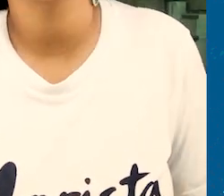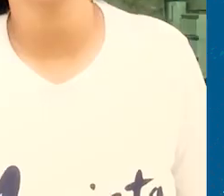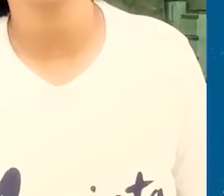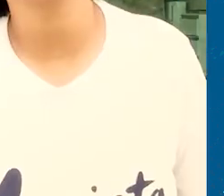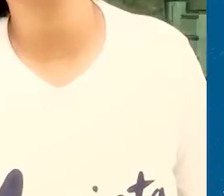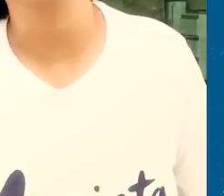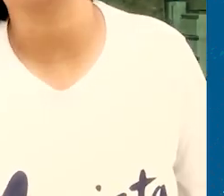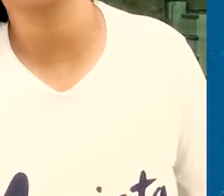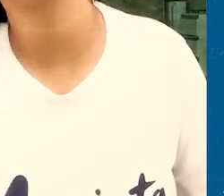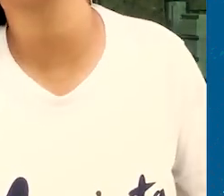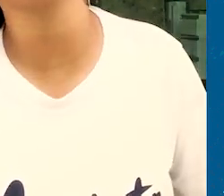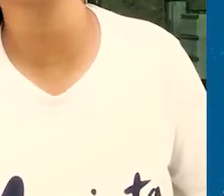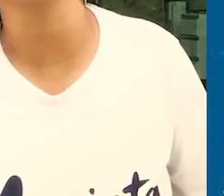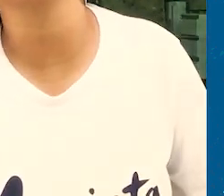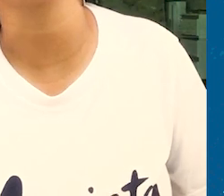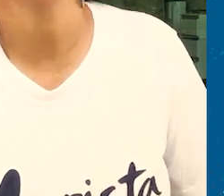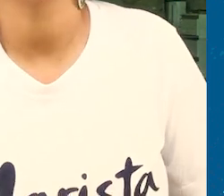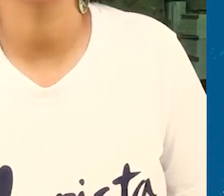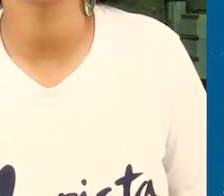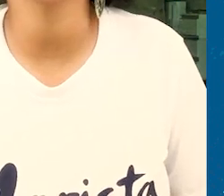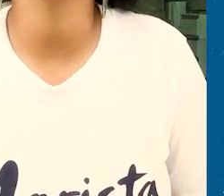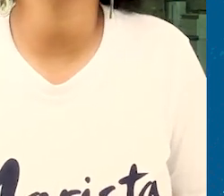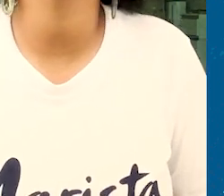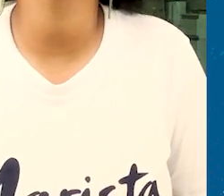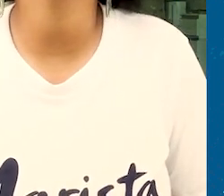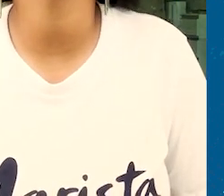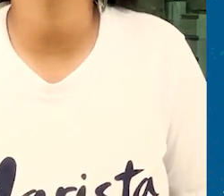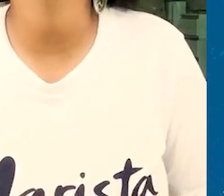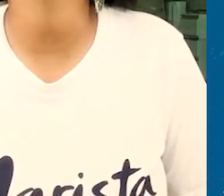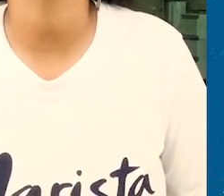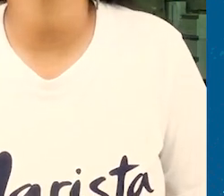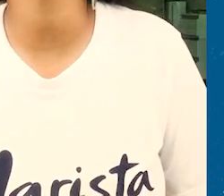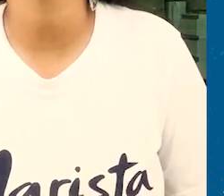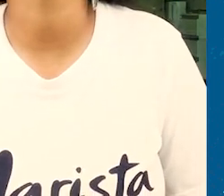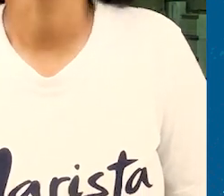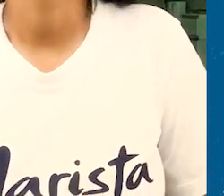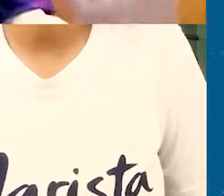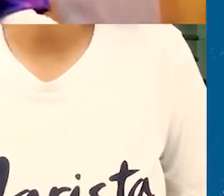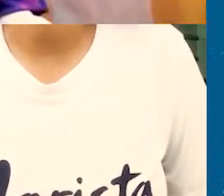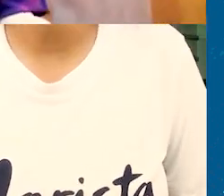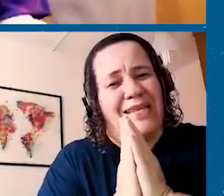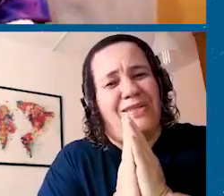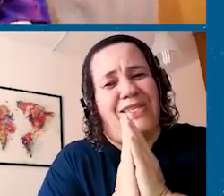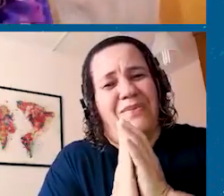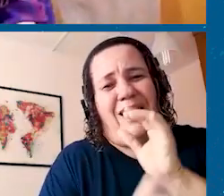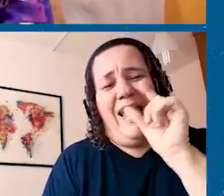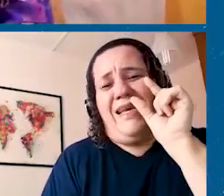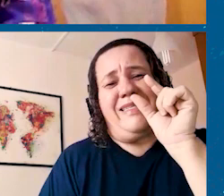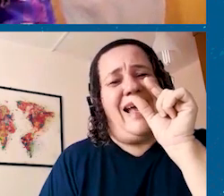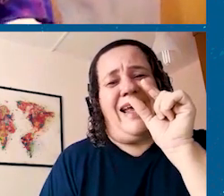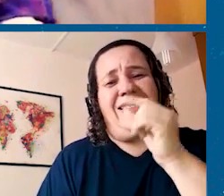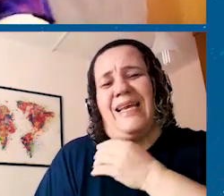já é hora de partir. Vou seguir o meu destino, mas um pedaço de